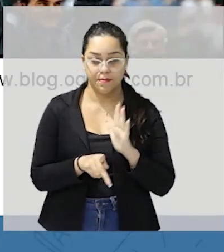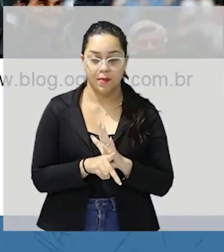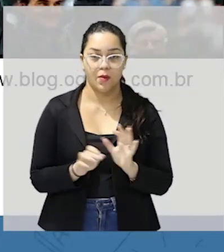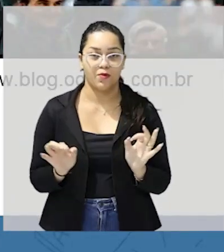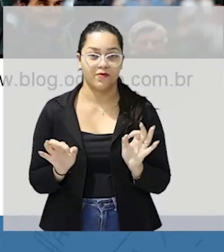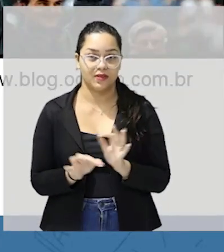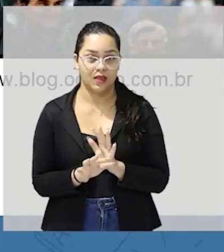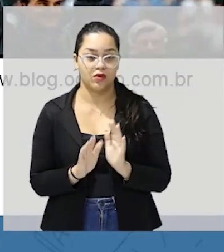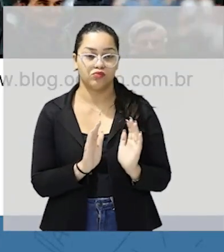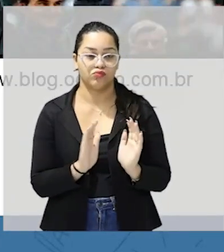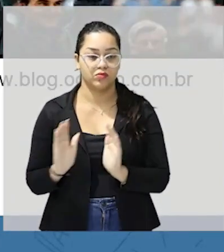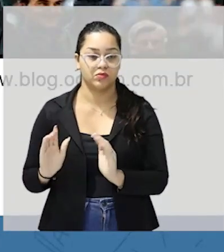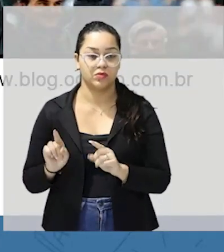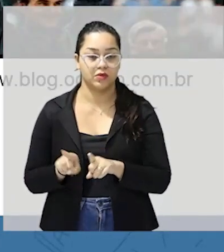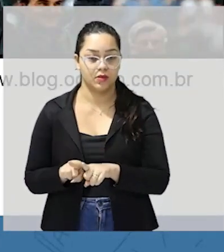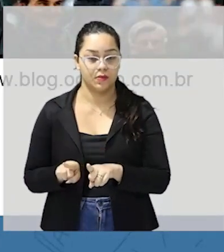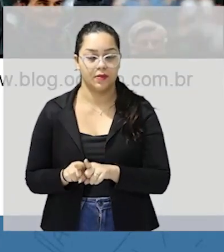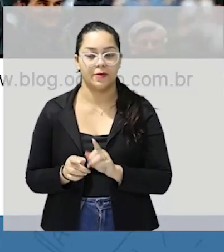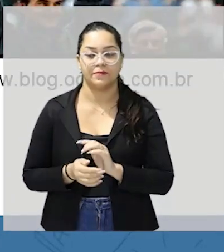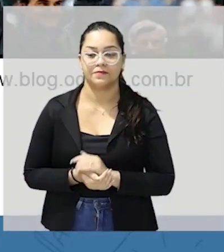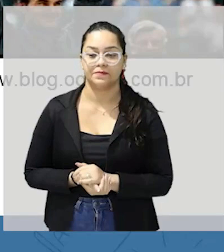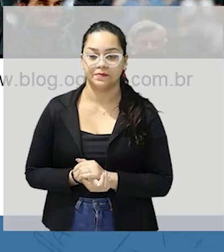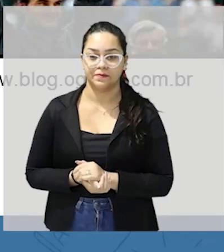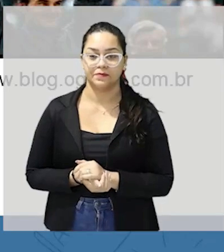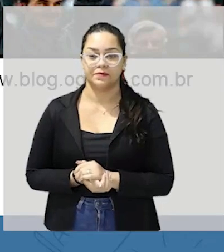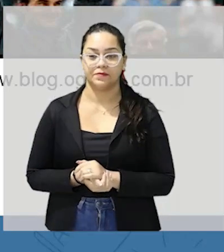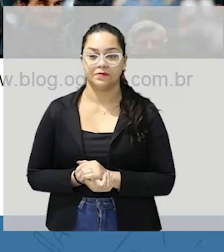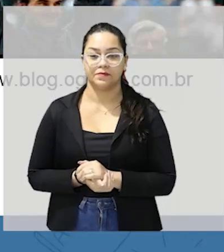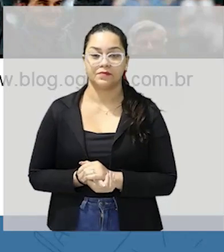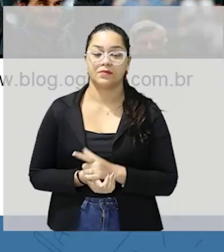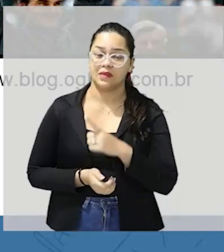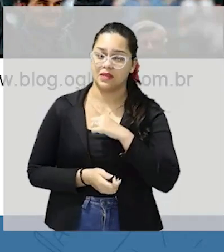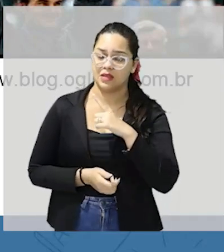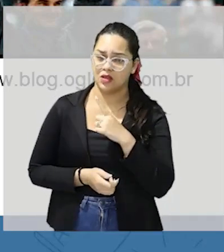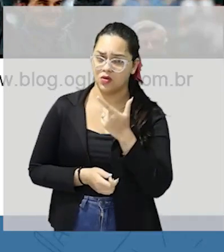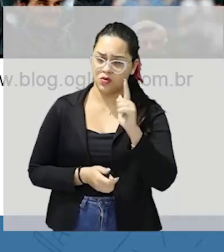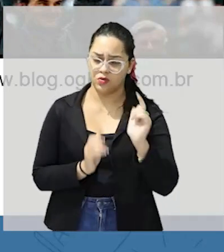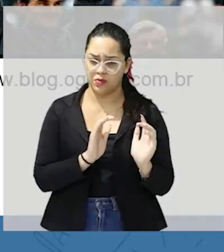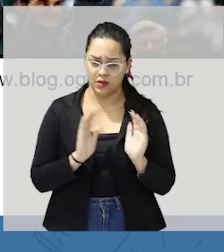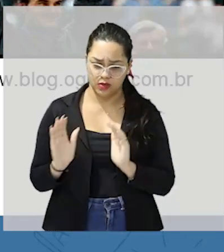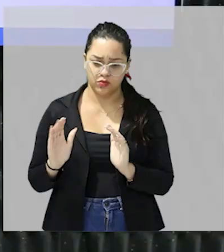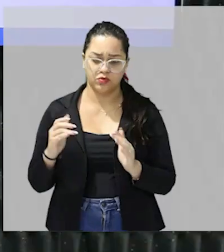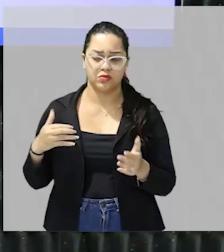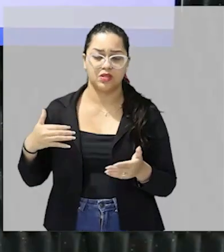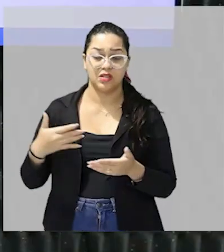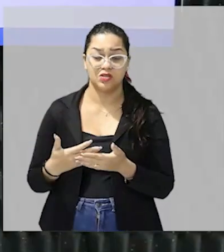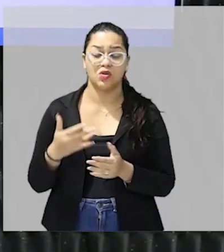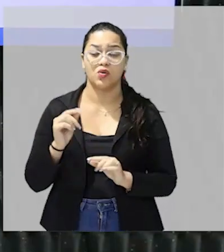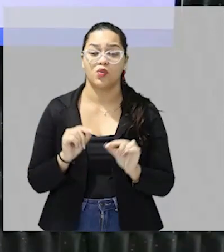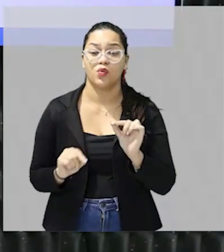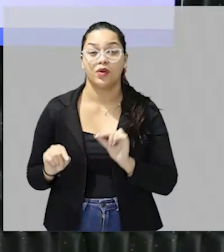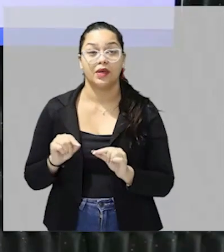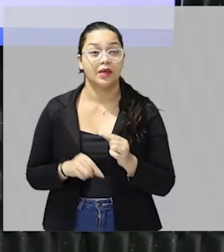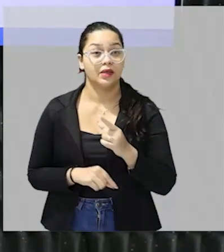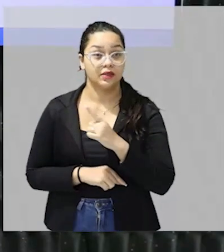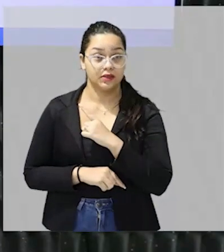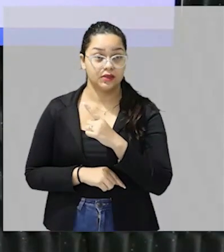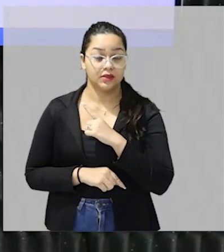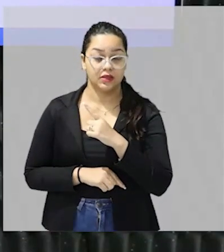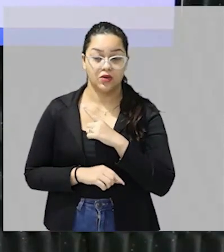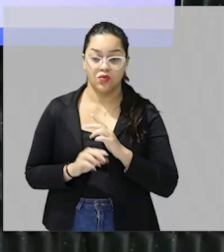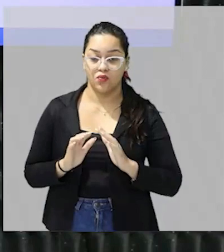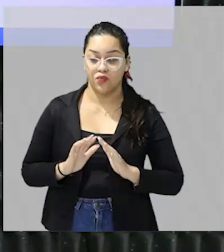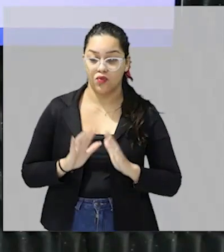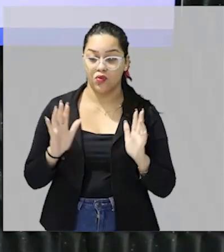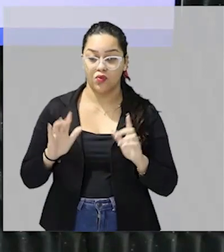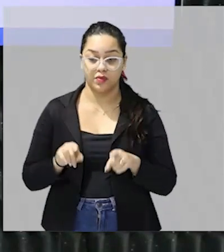da temporada, entre uma temporada esportiva e outra. Existe esse período transitório, que é o período, digamos, onde o